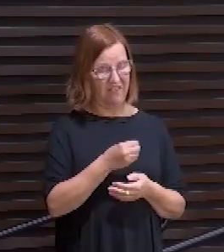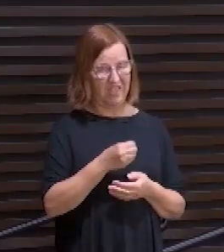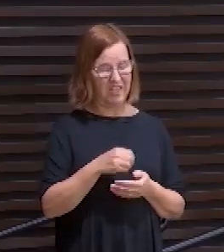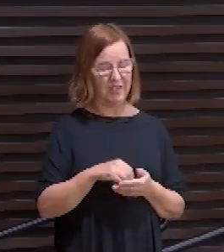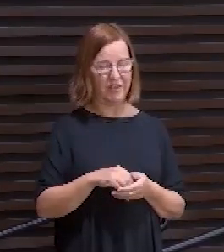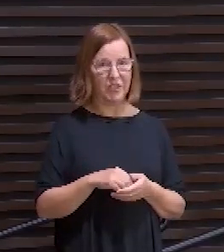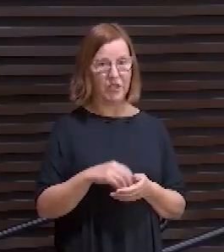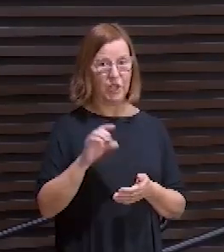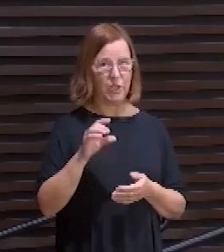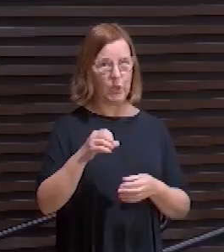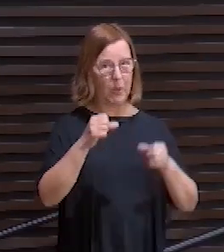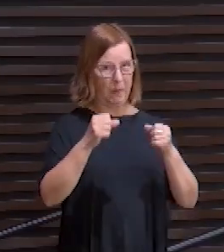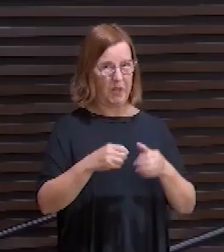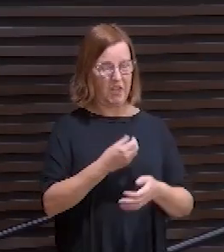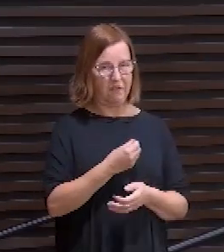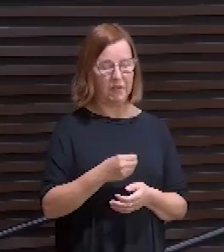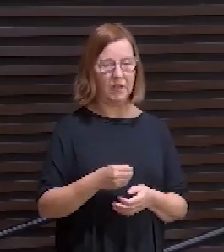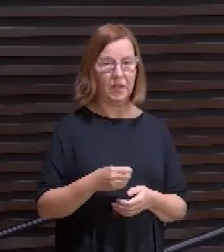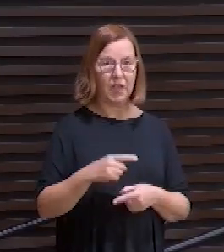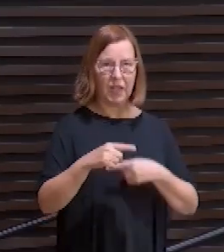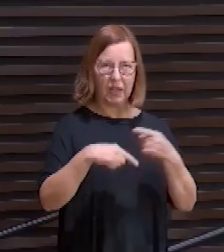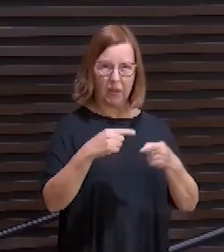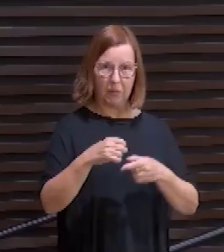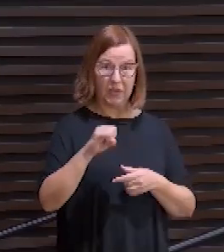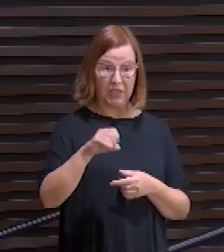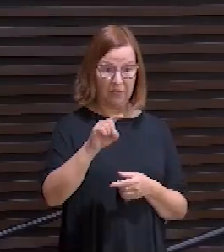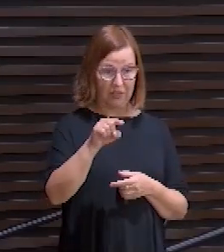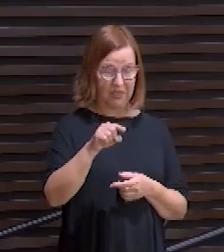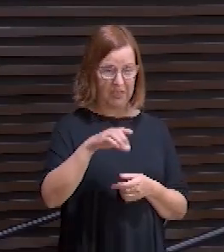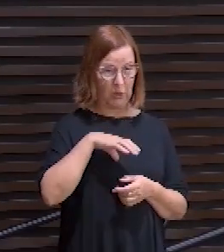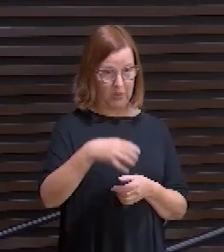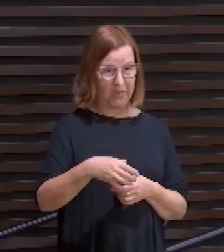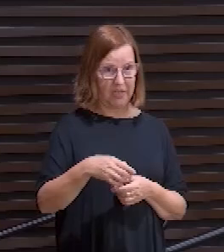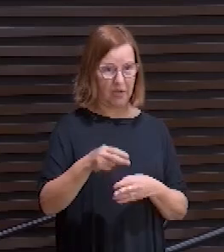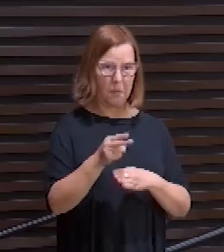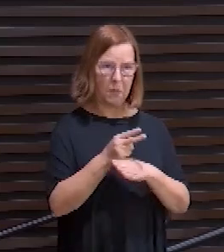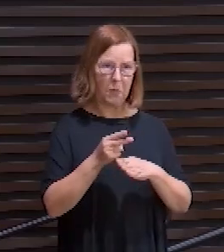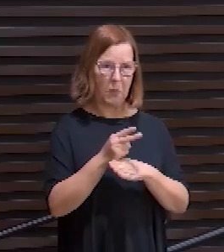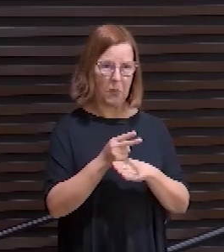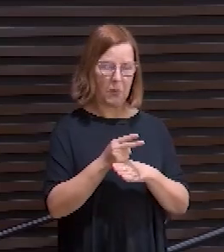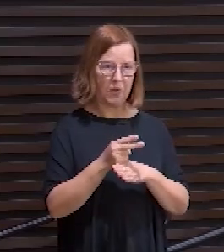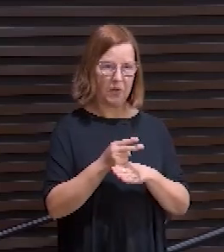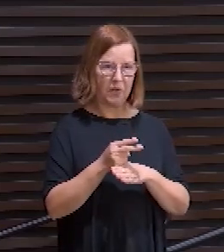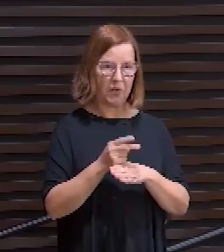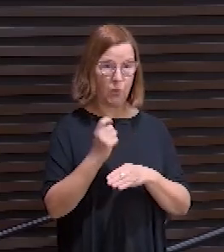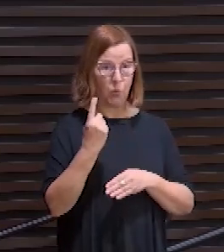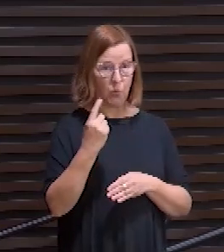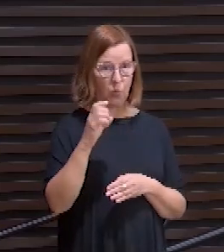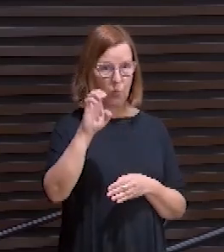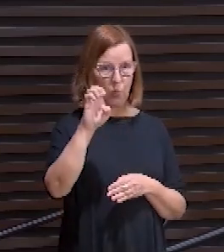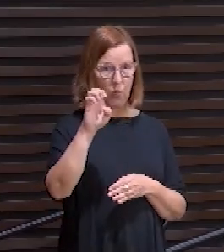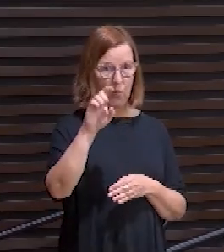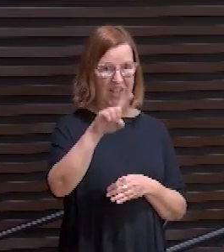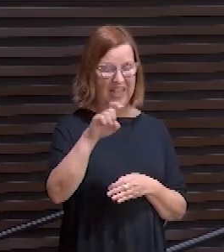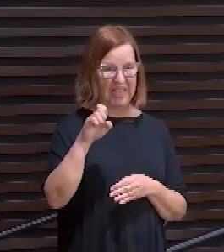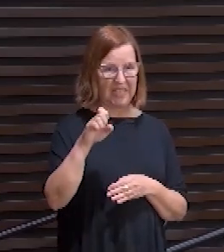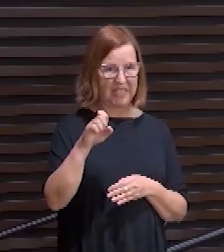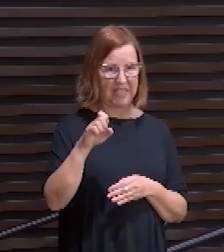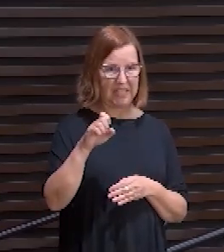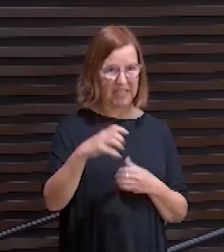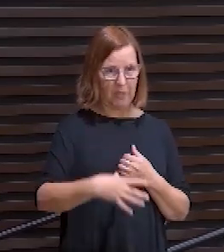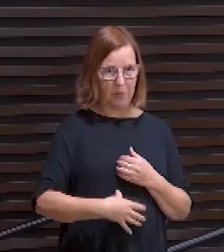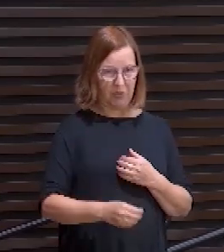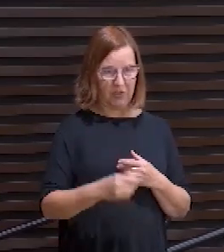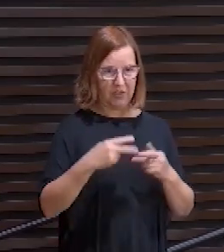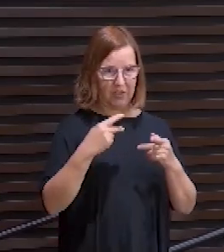Depois, se você tiver coragem, você procure um ex-abortista que fez o ultrassom enquanto